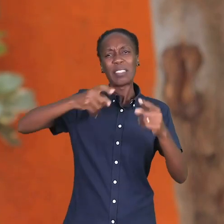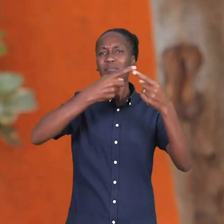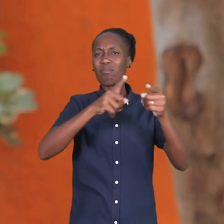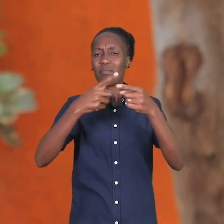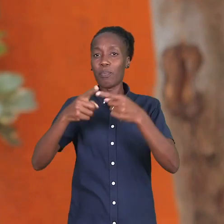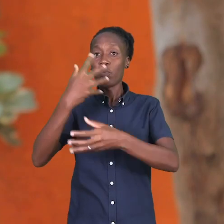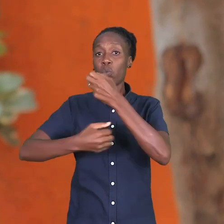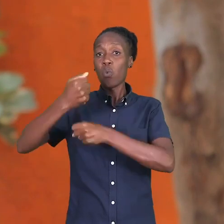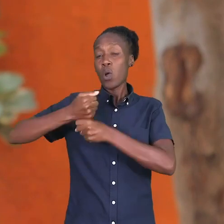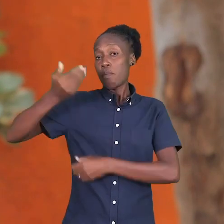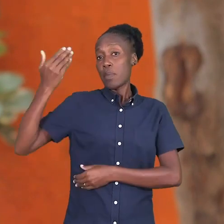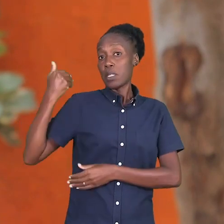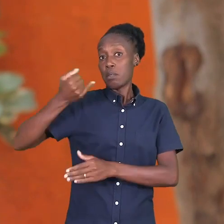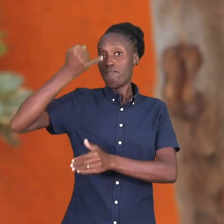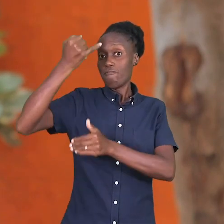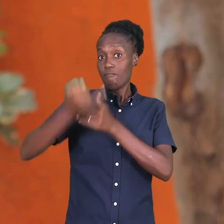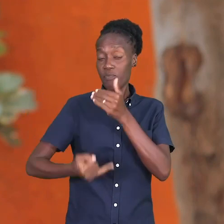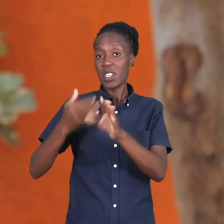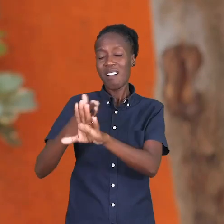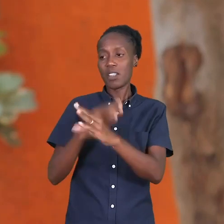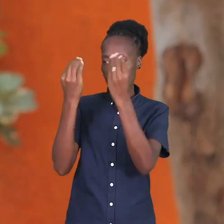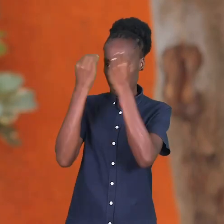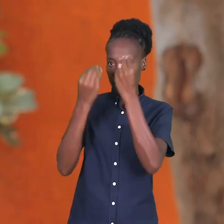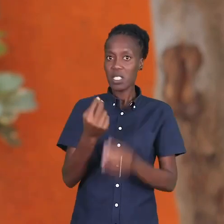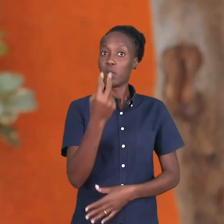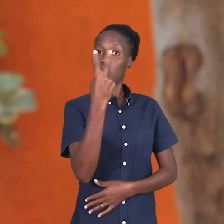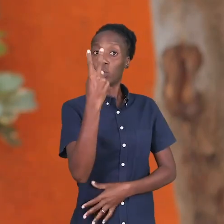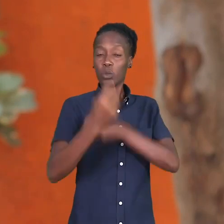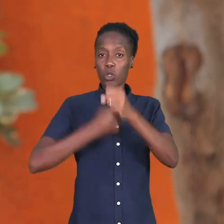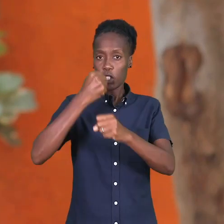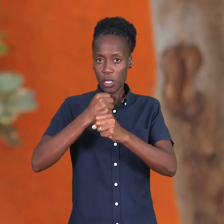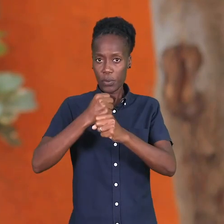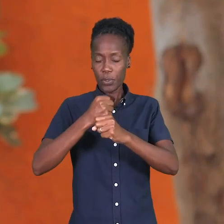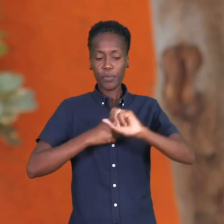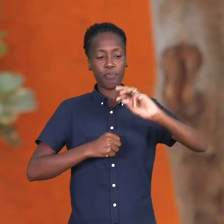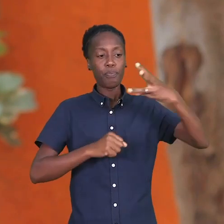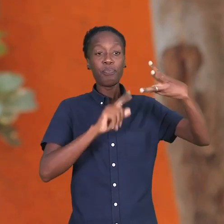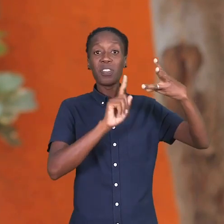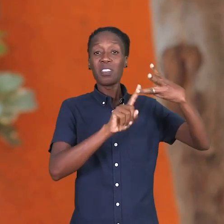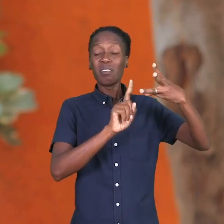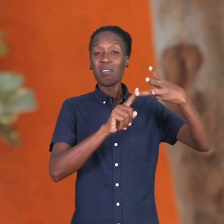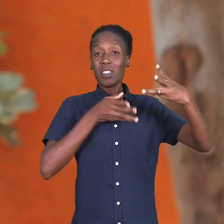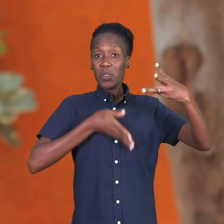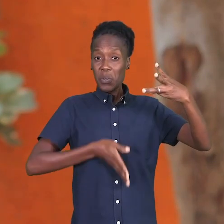gás, concluiu no ano passado, que era de curso de 2 anos. E a terceira,